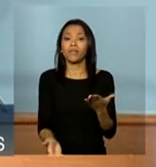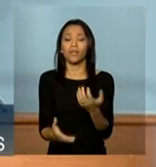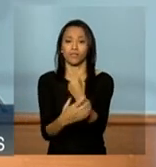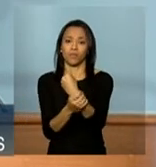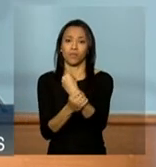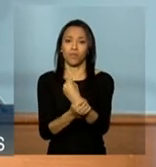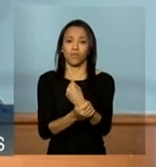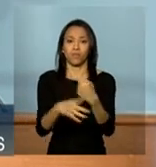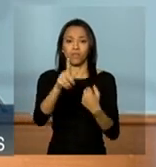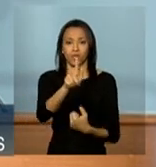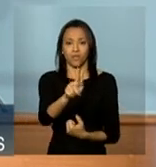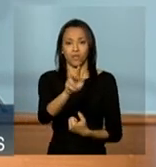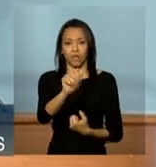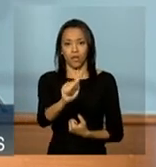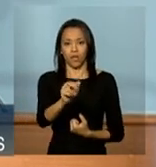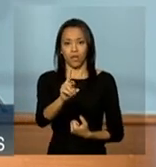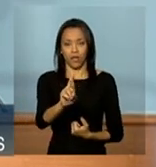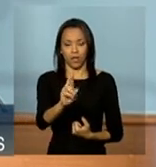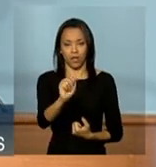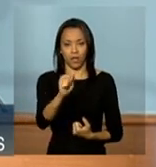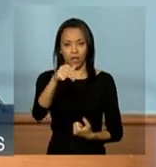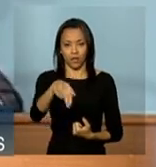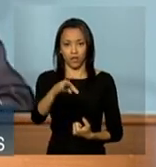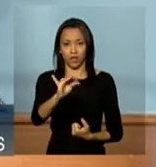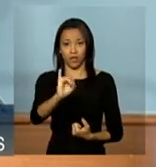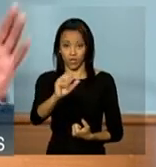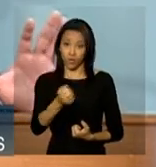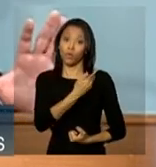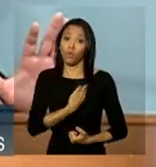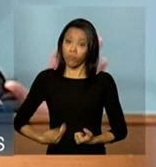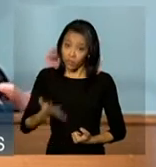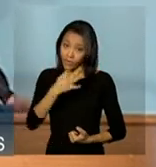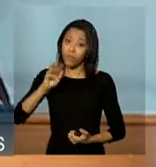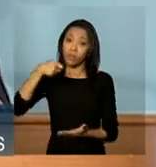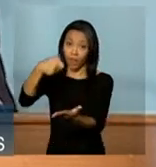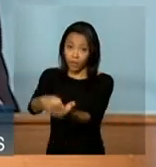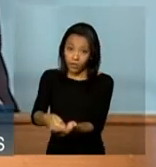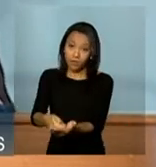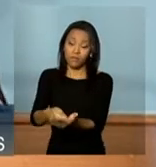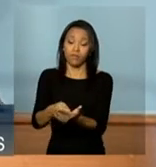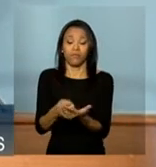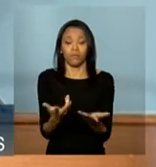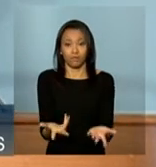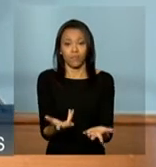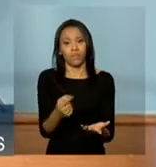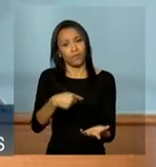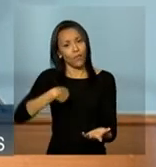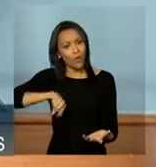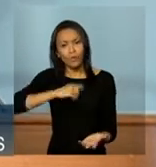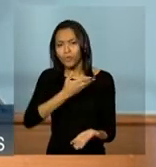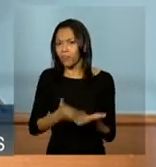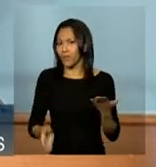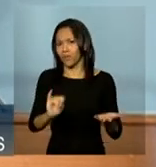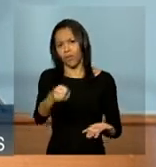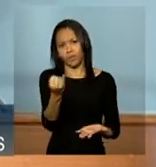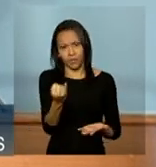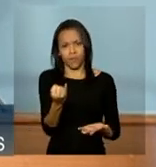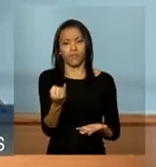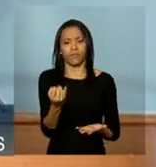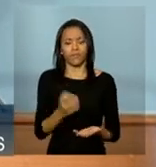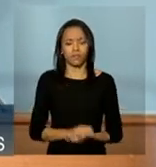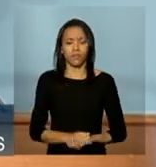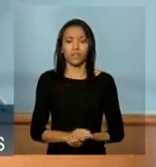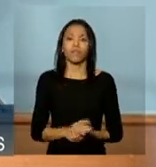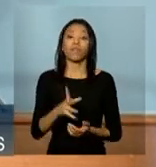federal está pagando as revisões e a garantia, não vamos perder essa oportunidade, porque é um custo a menos,